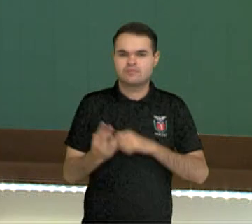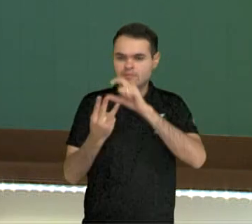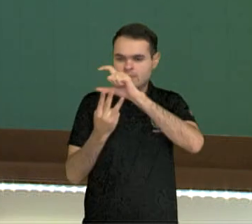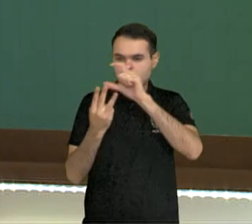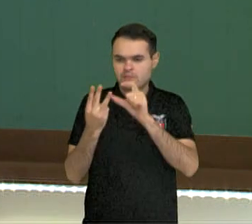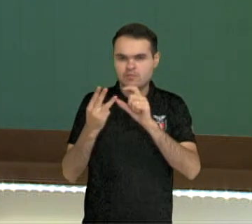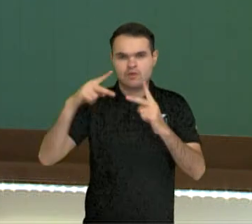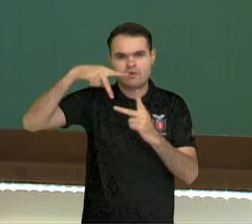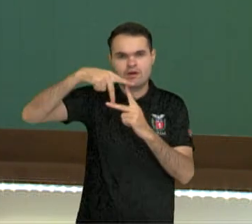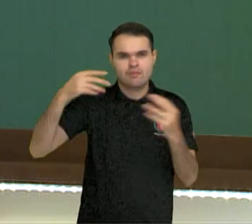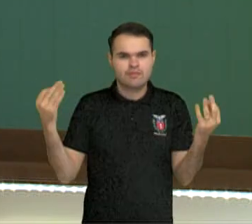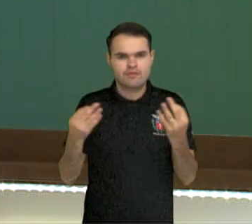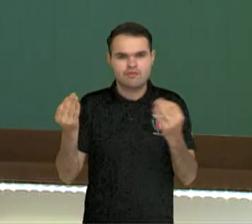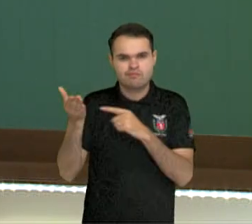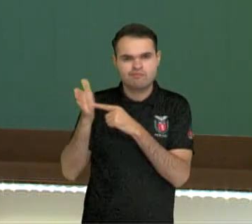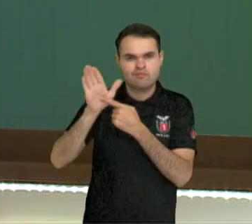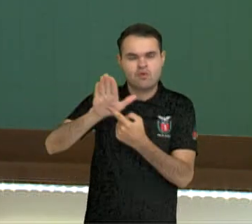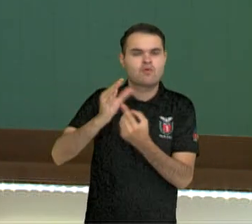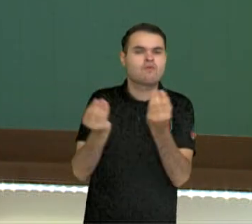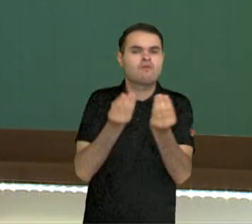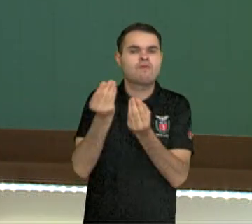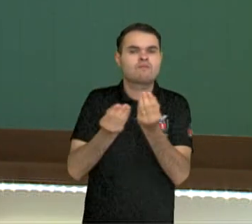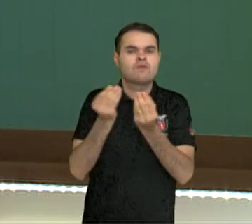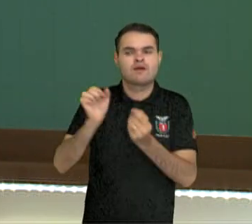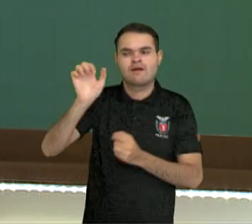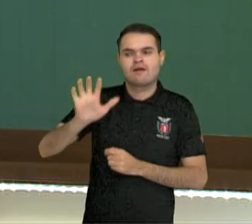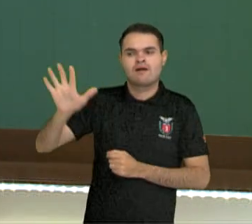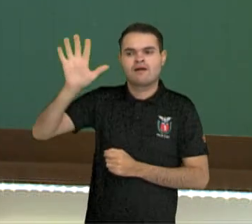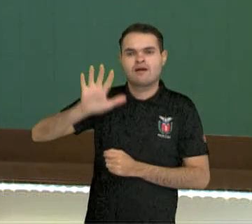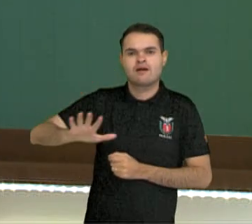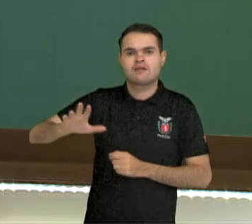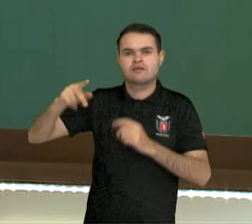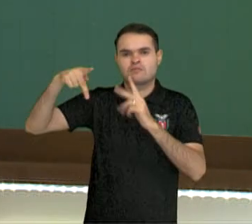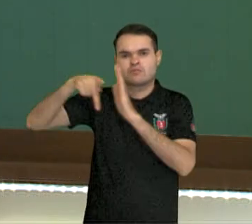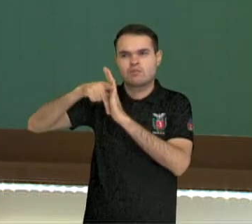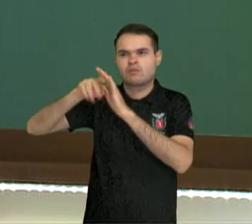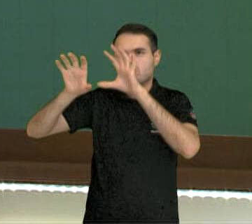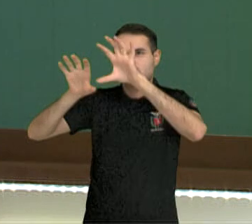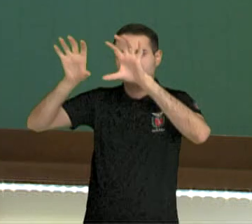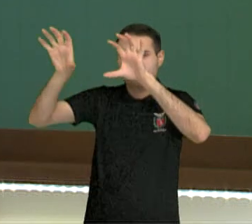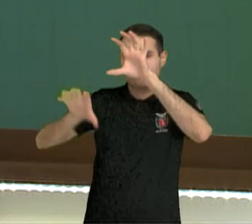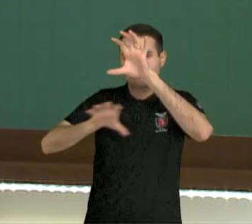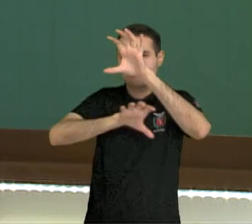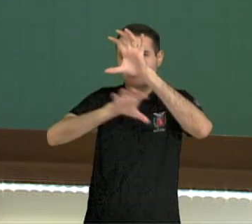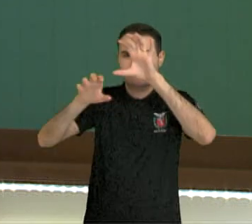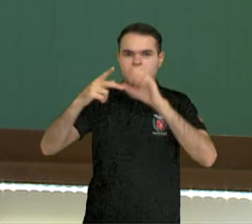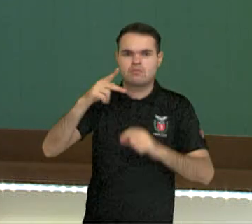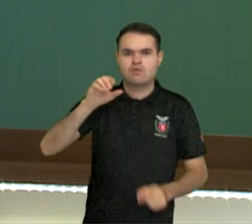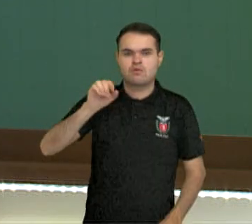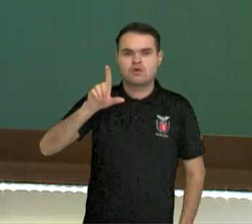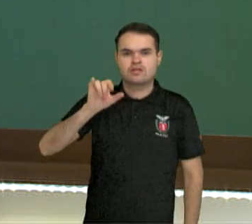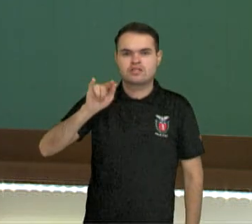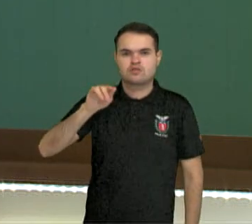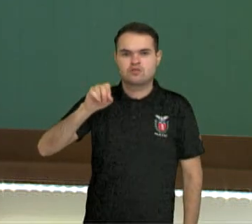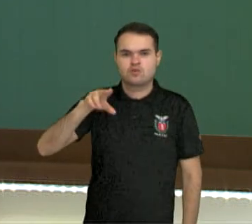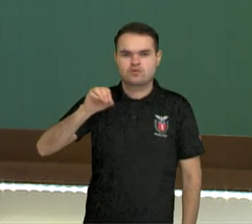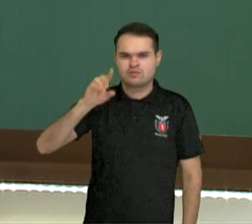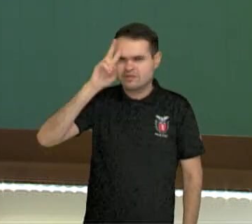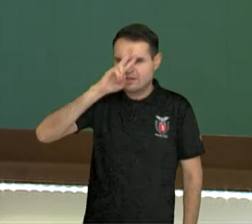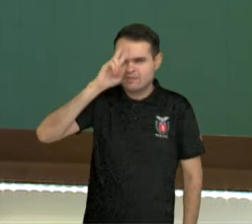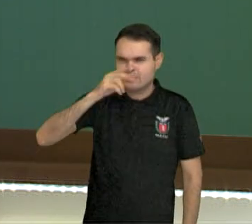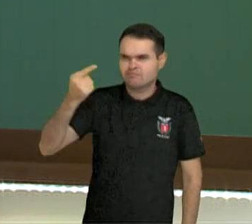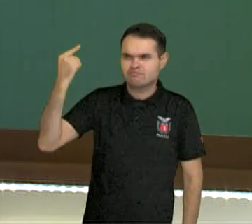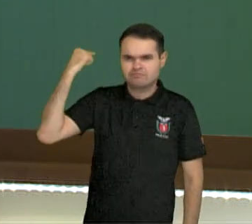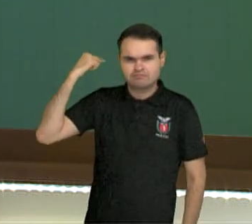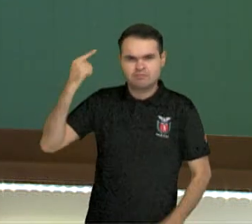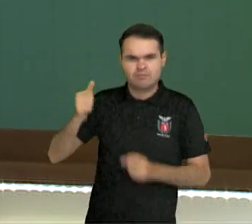quadrado perfeito através da área de polígonos. Área de polígonos, professora. Lembra lá do primeiro